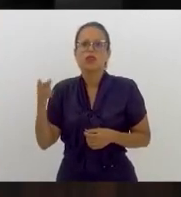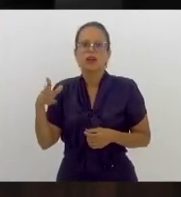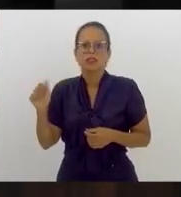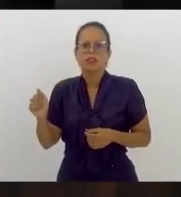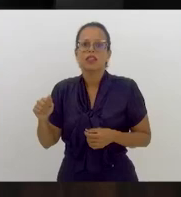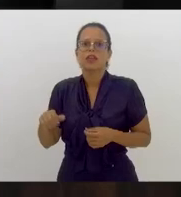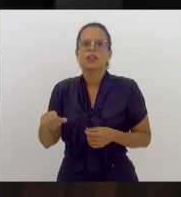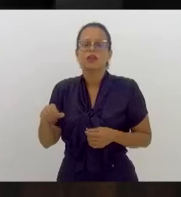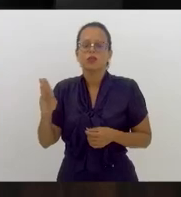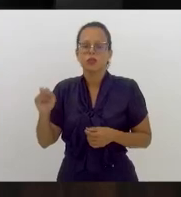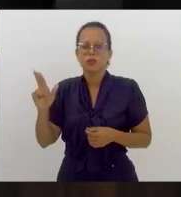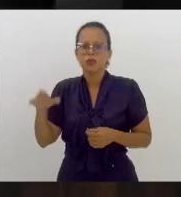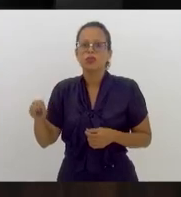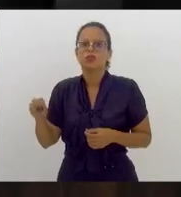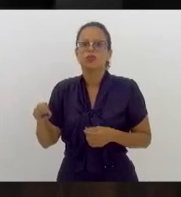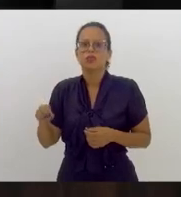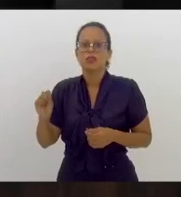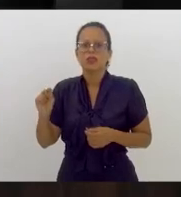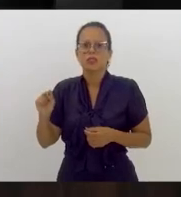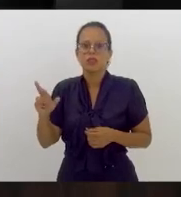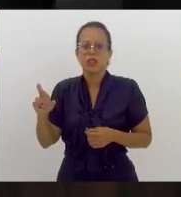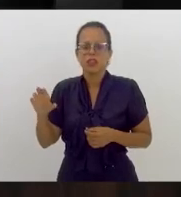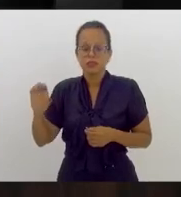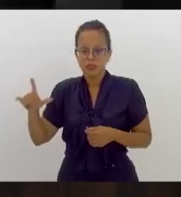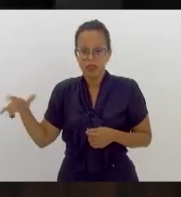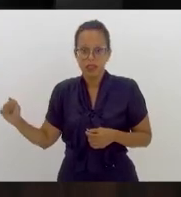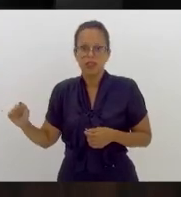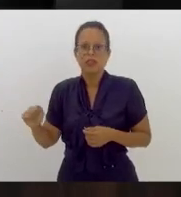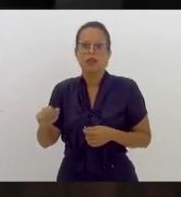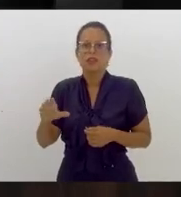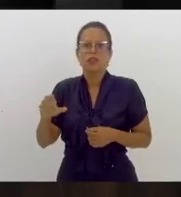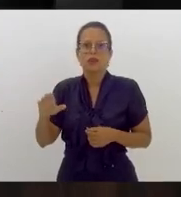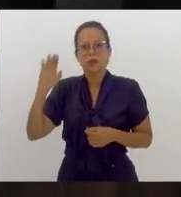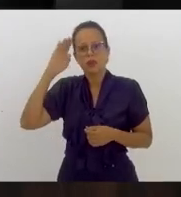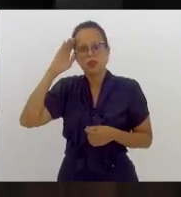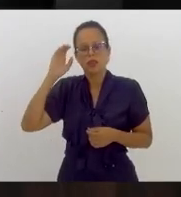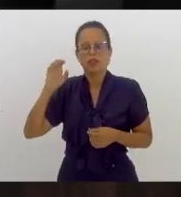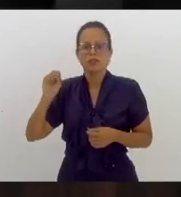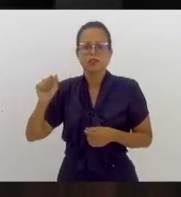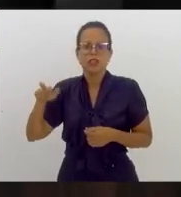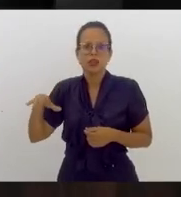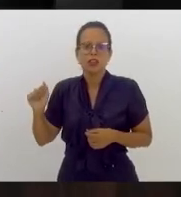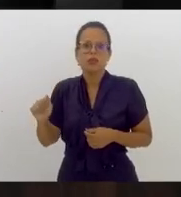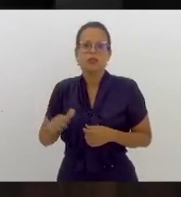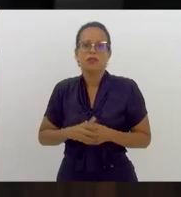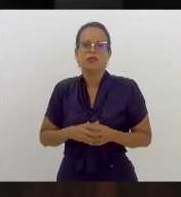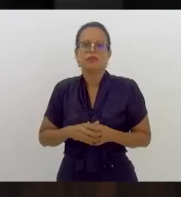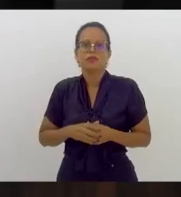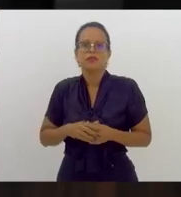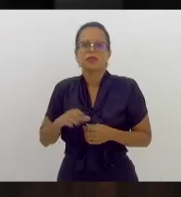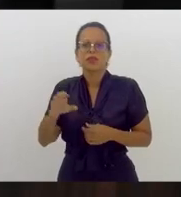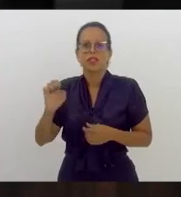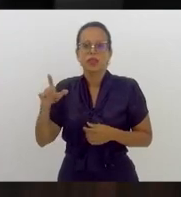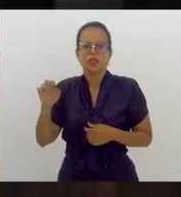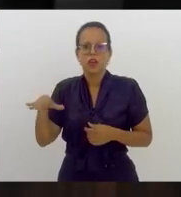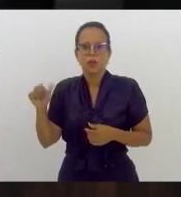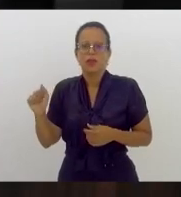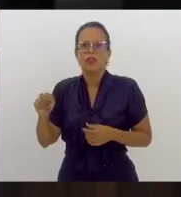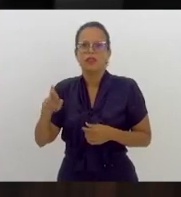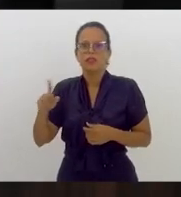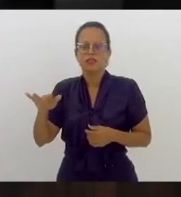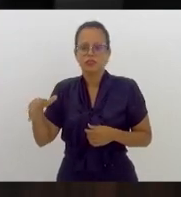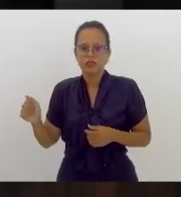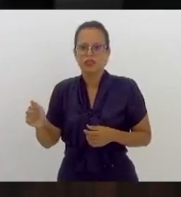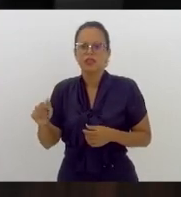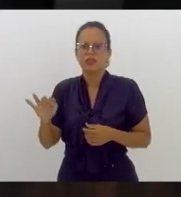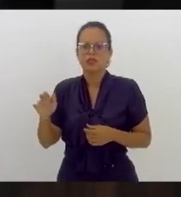Brazão, Bruno Dauari, Célia Jordão, Coronel Salema, Delegado Carlos Augusto, Eliomar Coelho, Enfermeira Rejane, Fábio